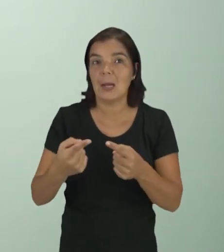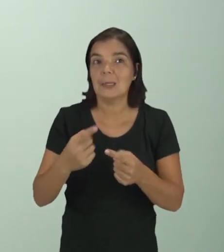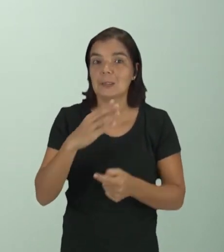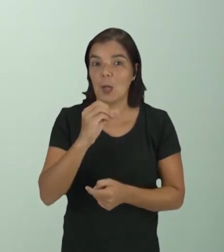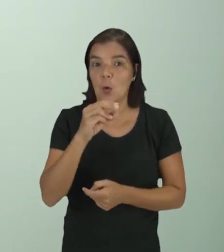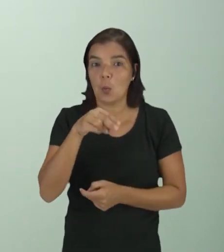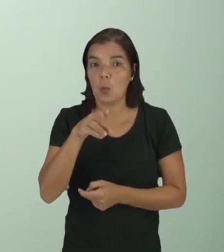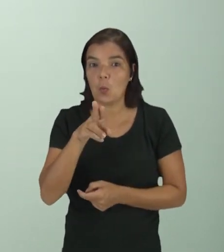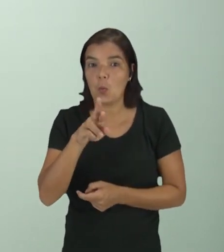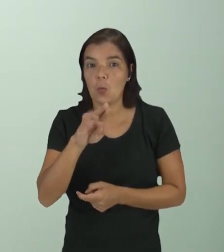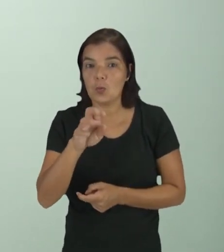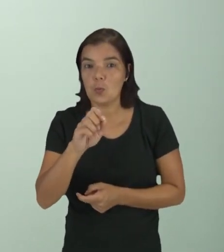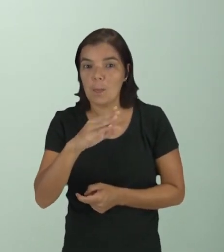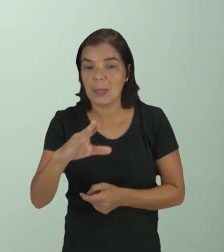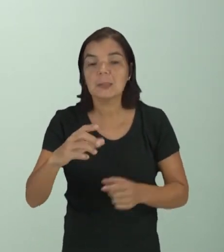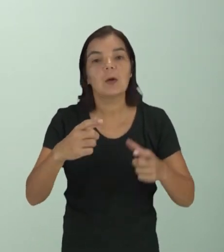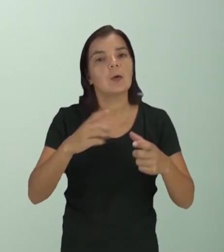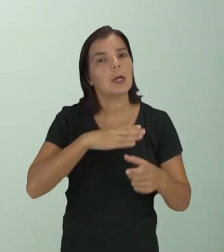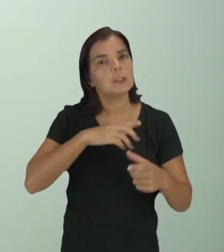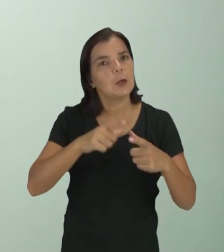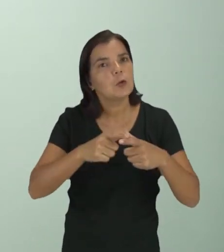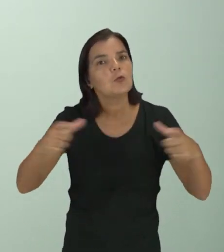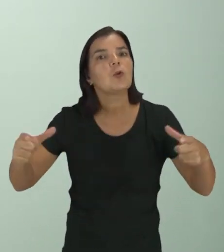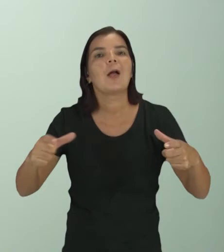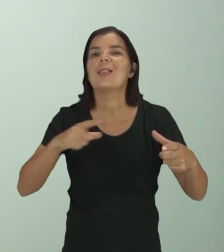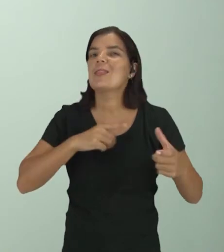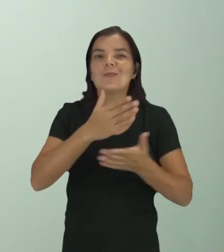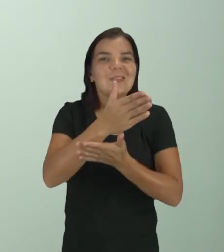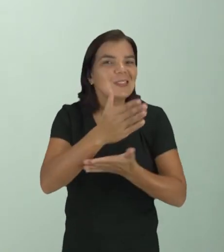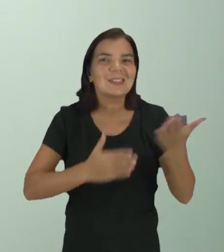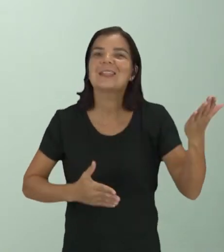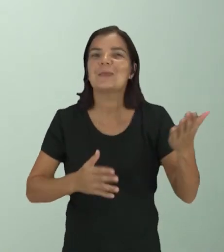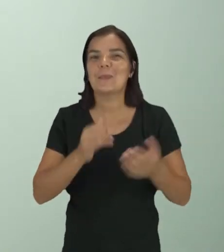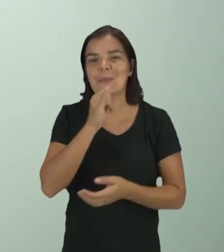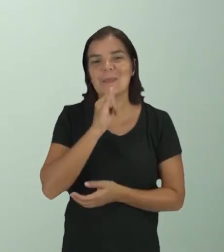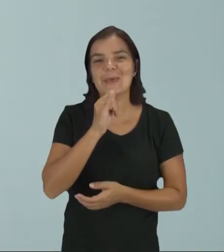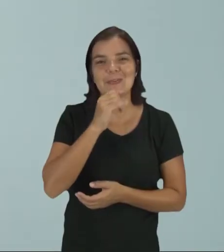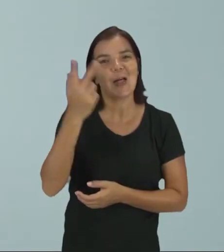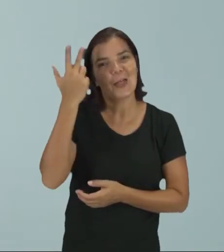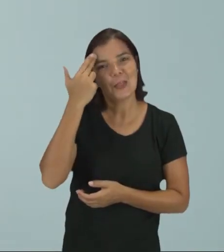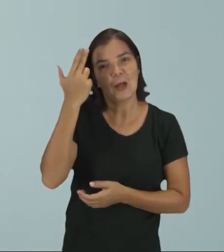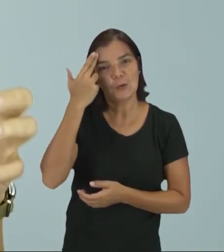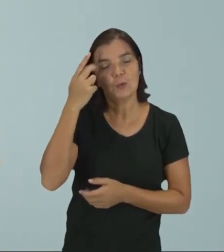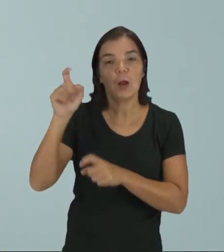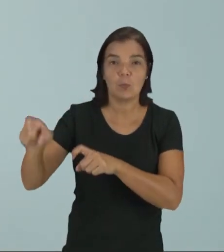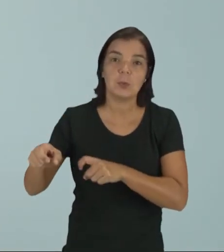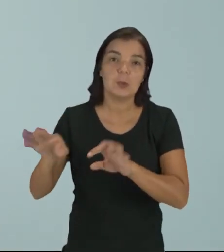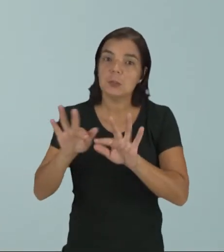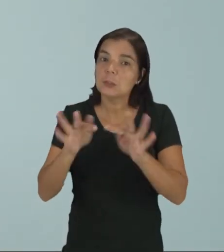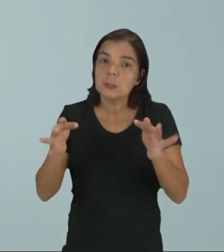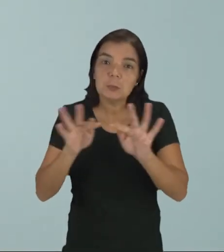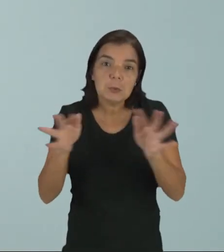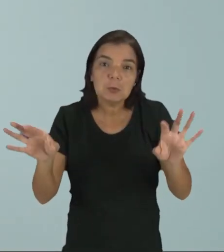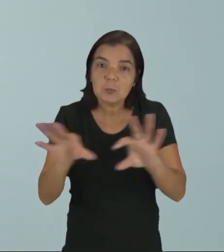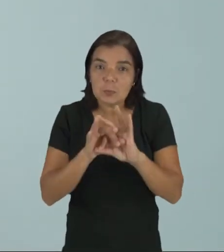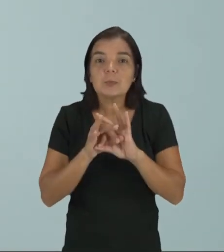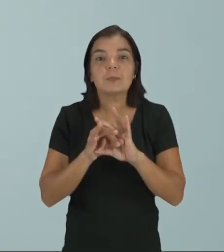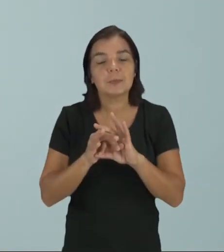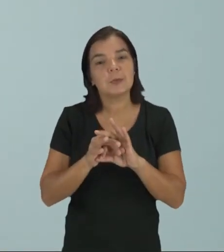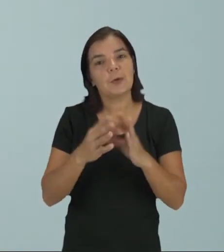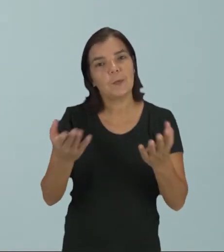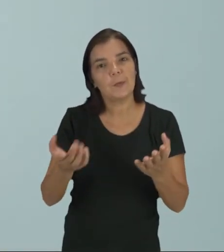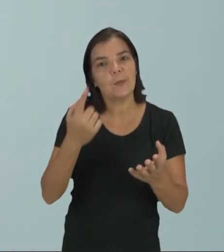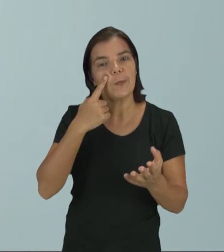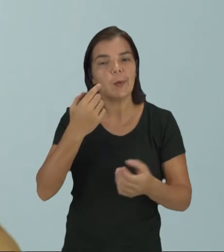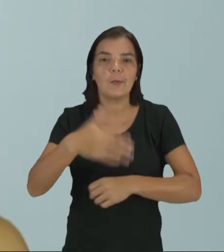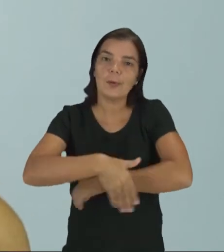é quando as cidades elas crescem tanto que não tem essa divisão, né, por exemplo, natural de uma área rural. Elas simplesmente se conectam. Então, enquanto você